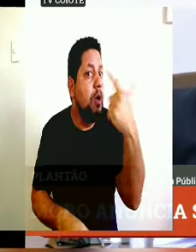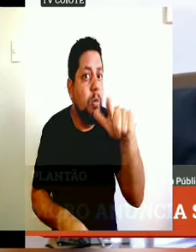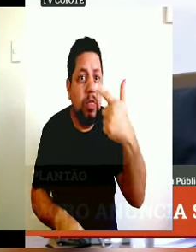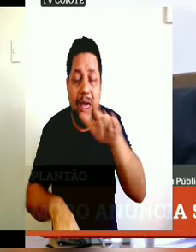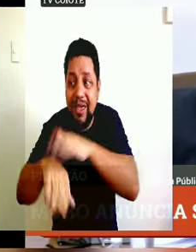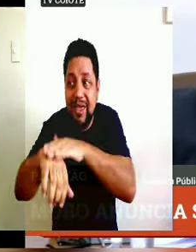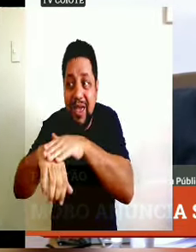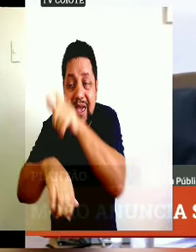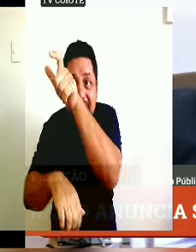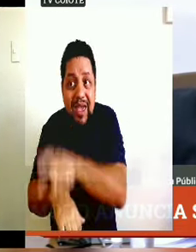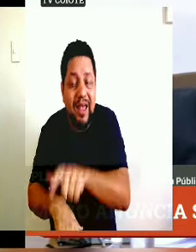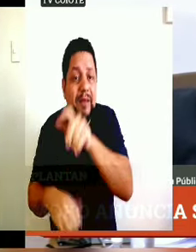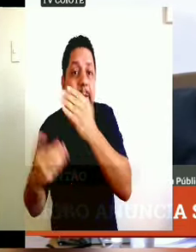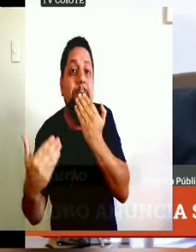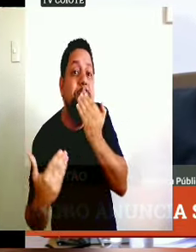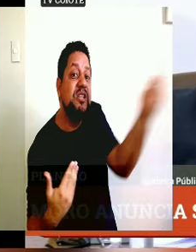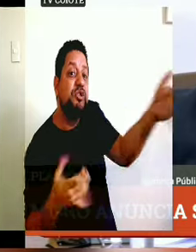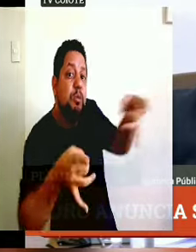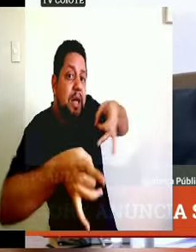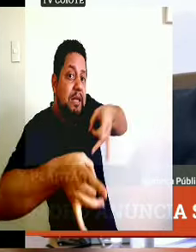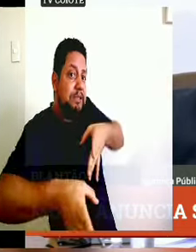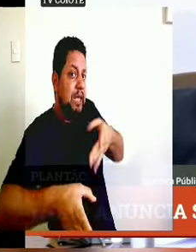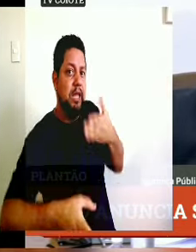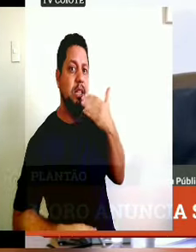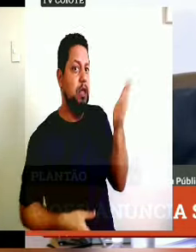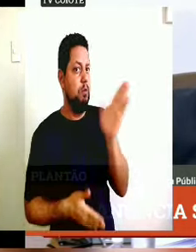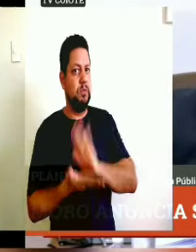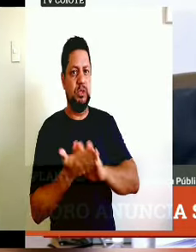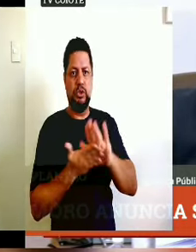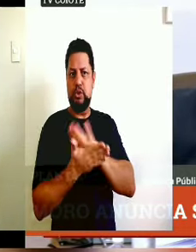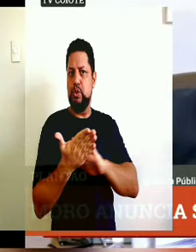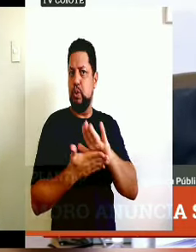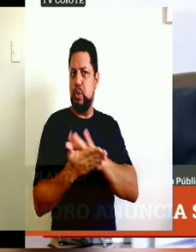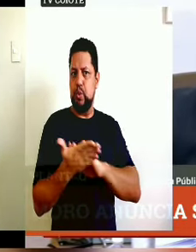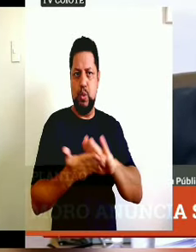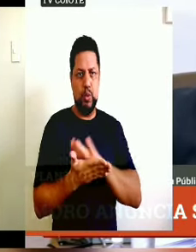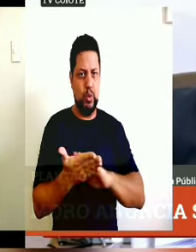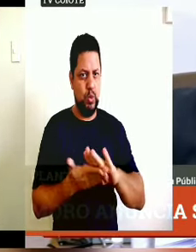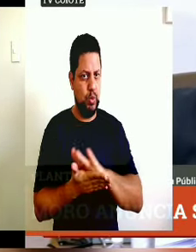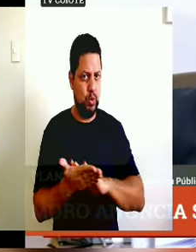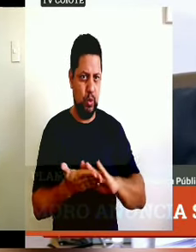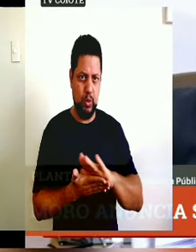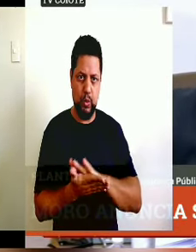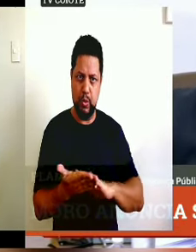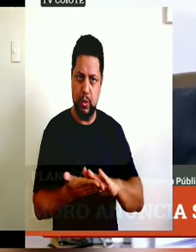feito de maneira formal. Eu sinceramente fui surpreendido. Achei que isso foi